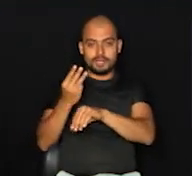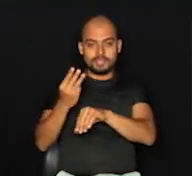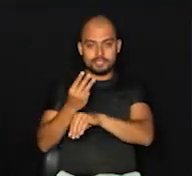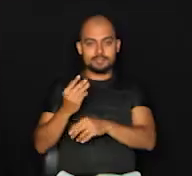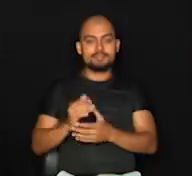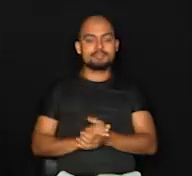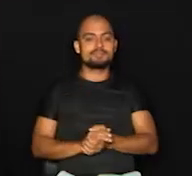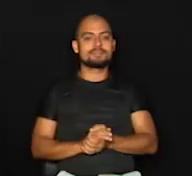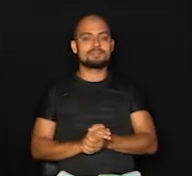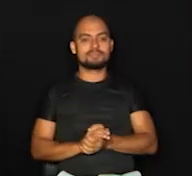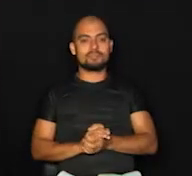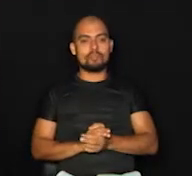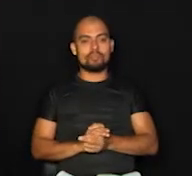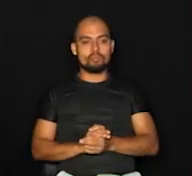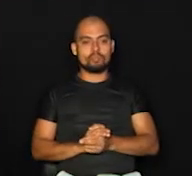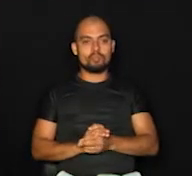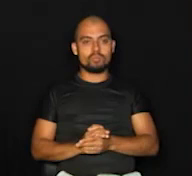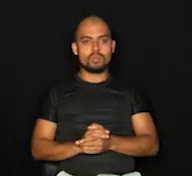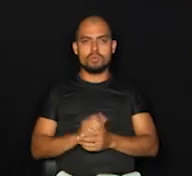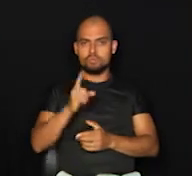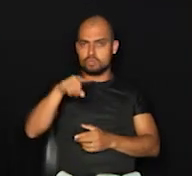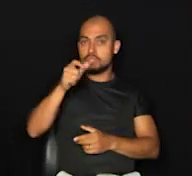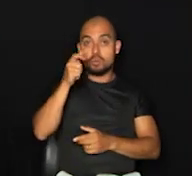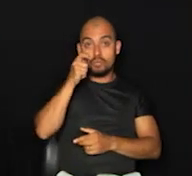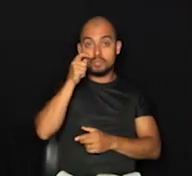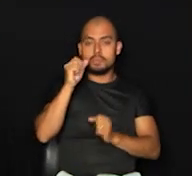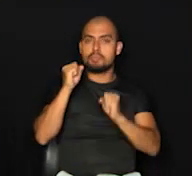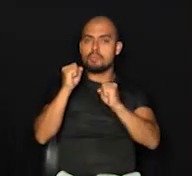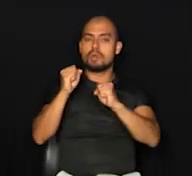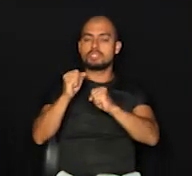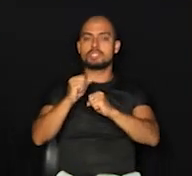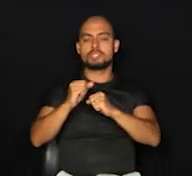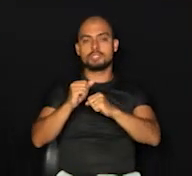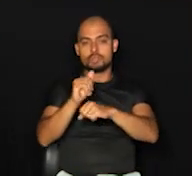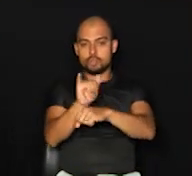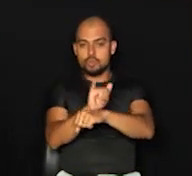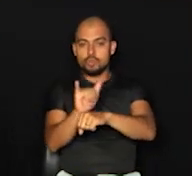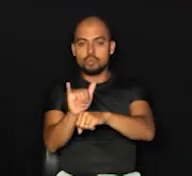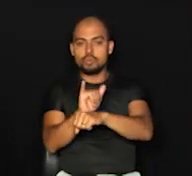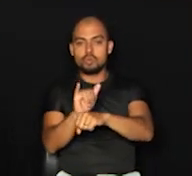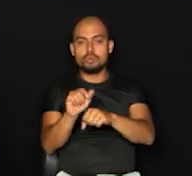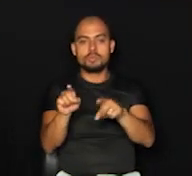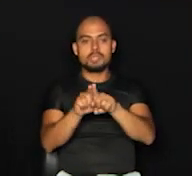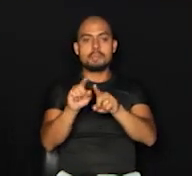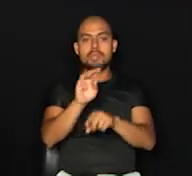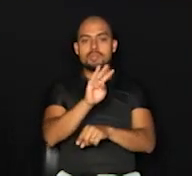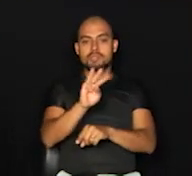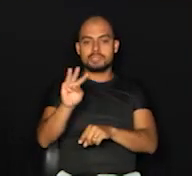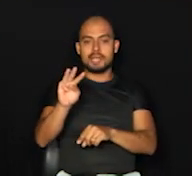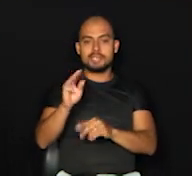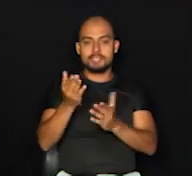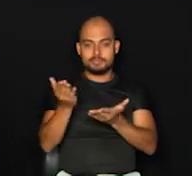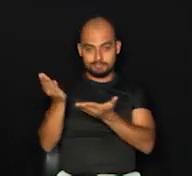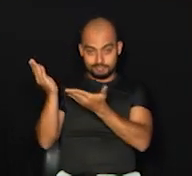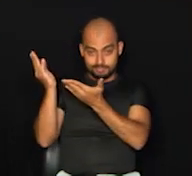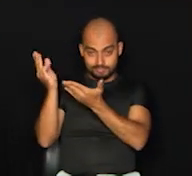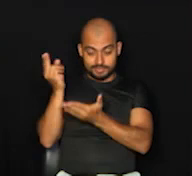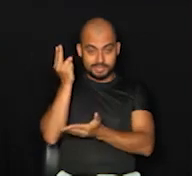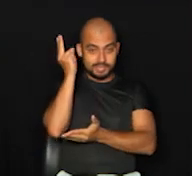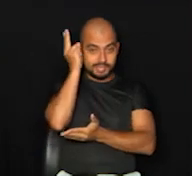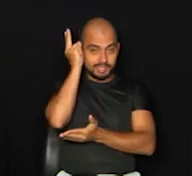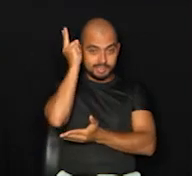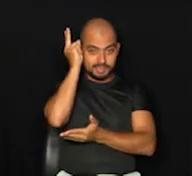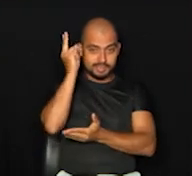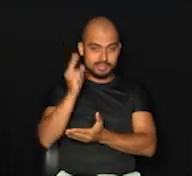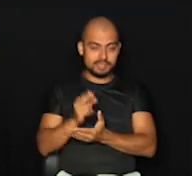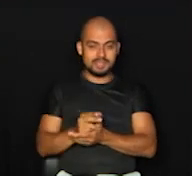dezembro. E está aí na tela para quem quiser conferir o YouTube e também o site do Sesc Campinas, para não ficar em casa,